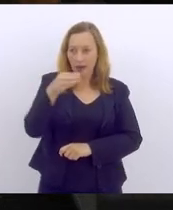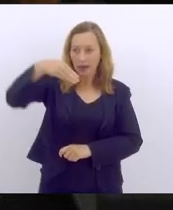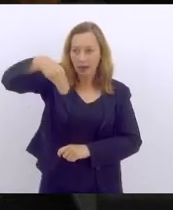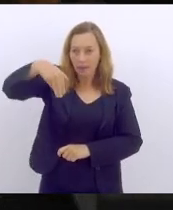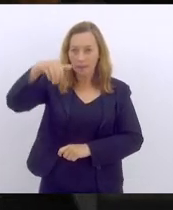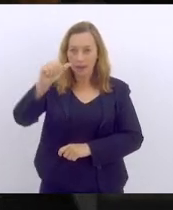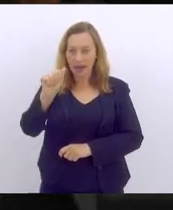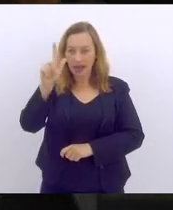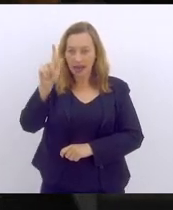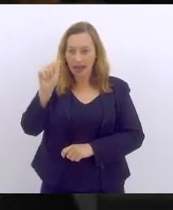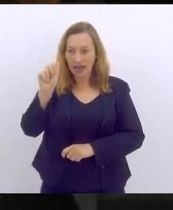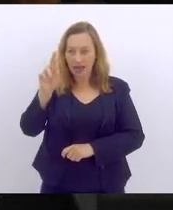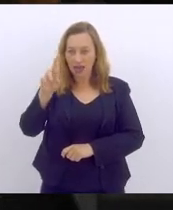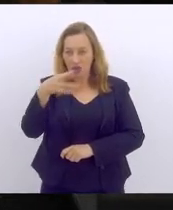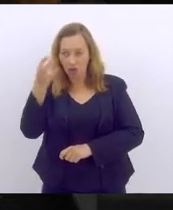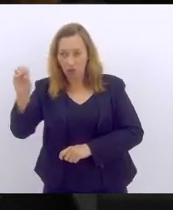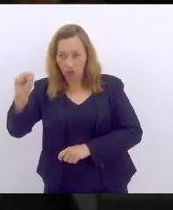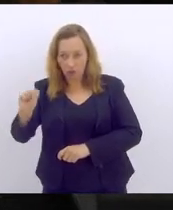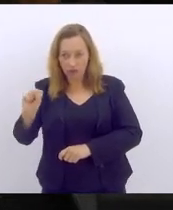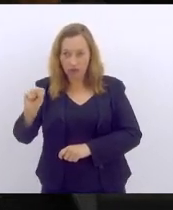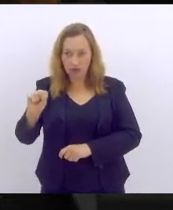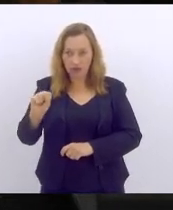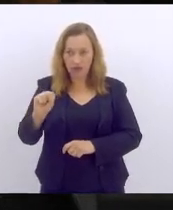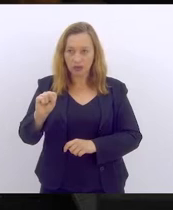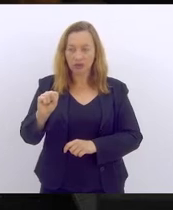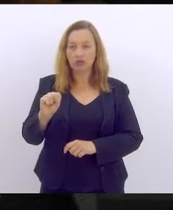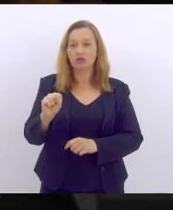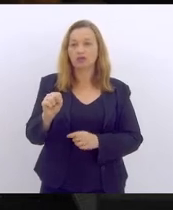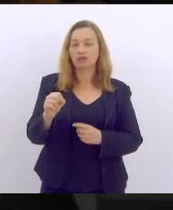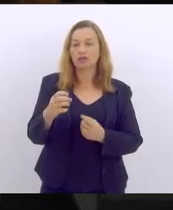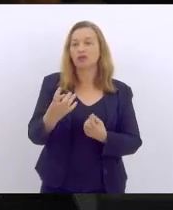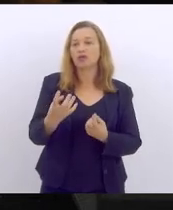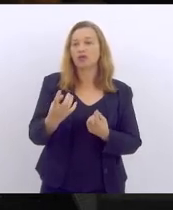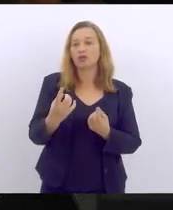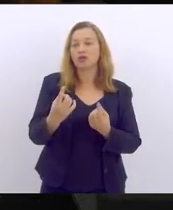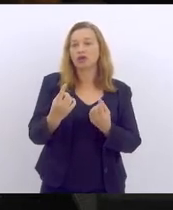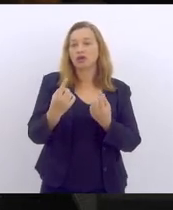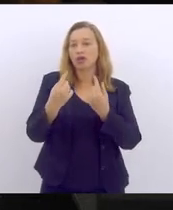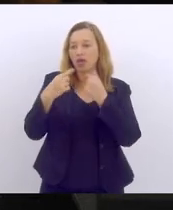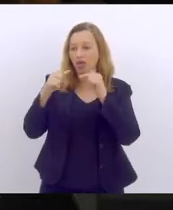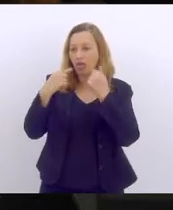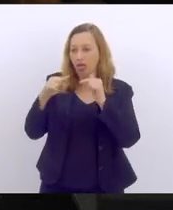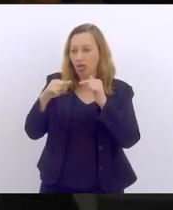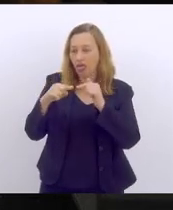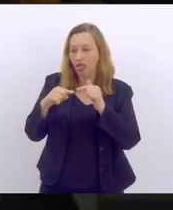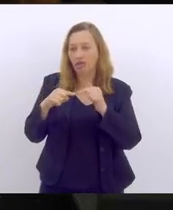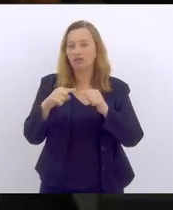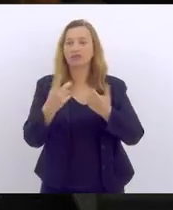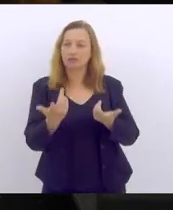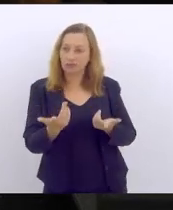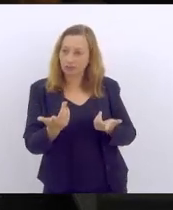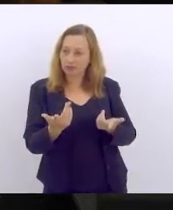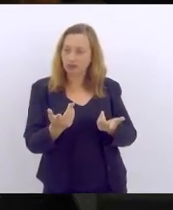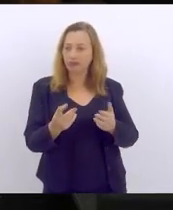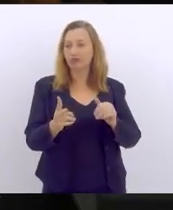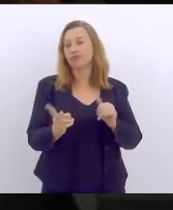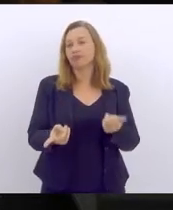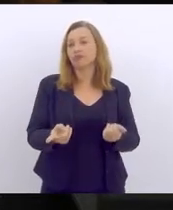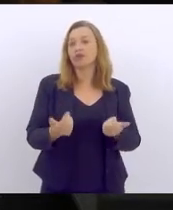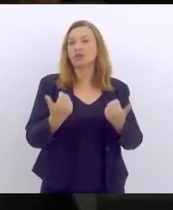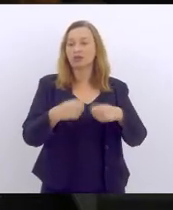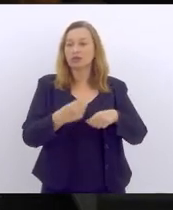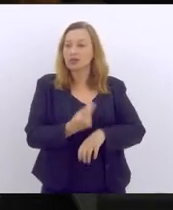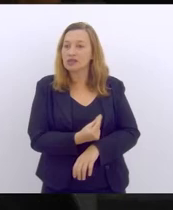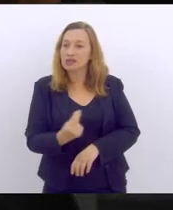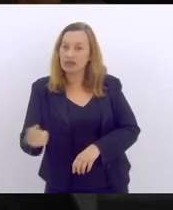que foi objeto de diversas agressões verbais e teve que sair da emissora